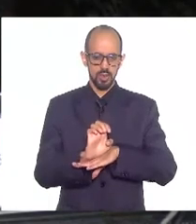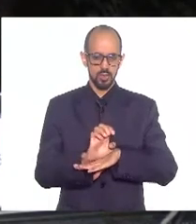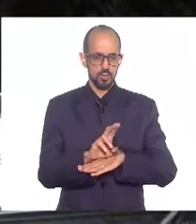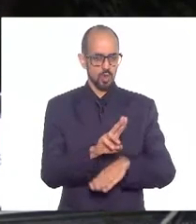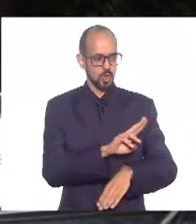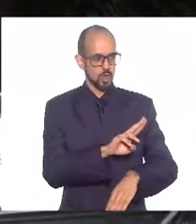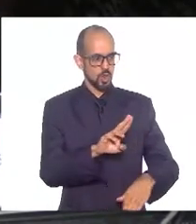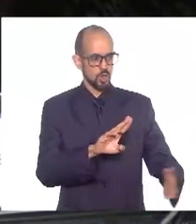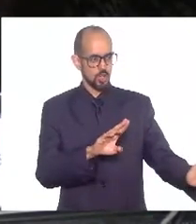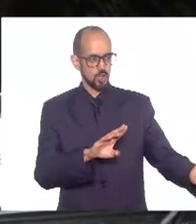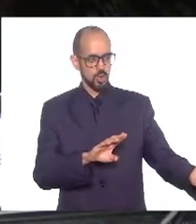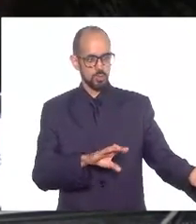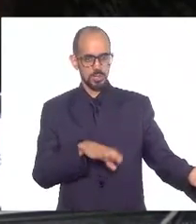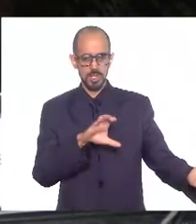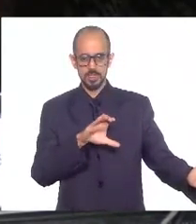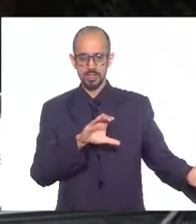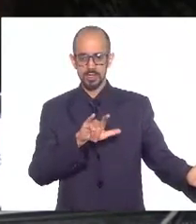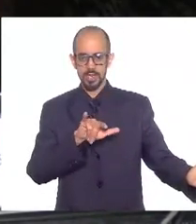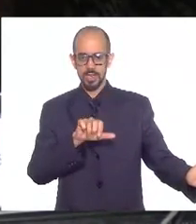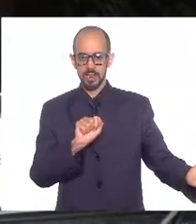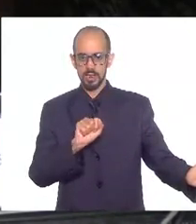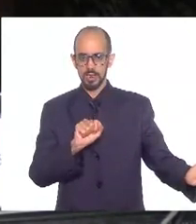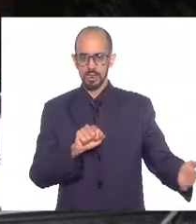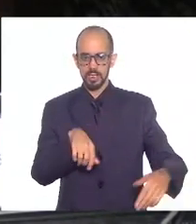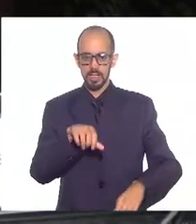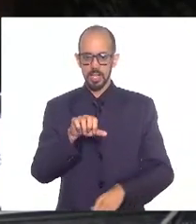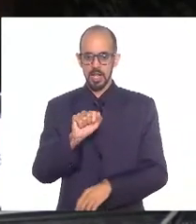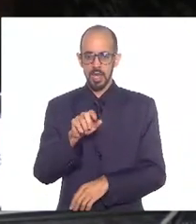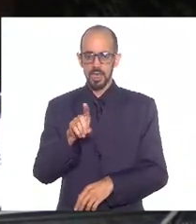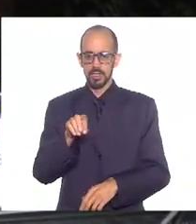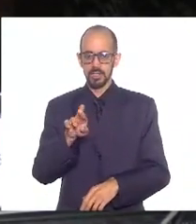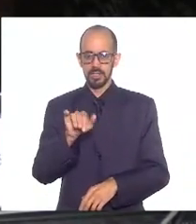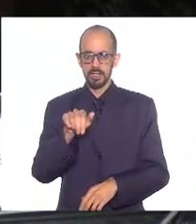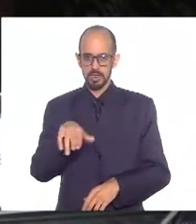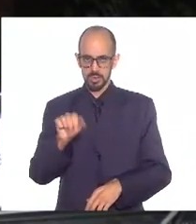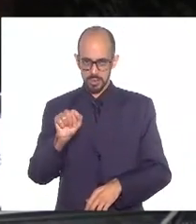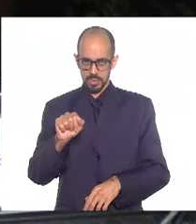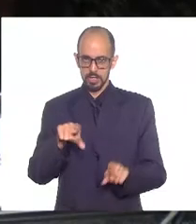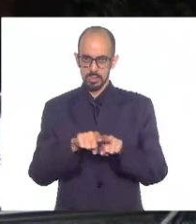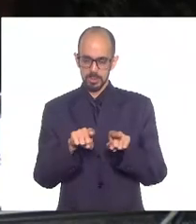Célia Jordão, Adriana Baltazar e Marta Rocha.